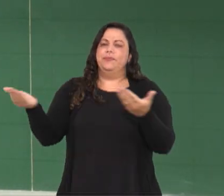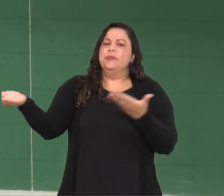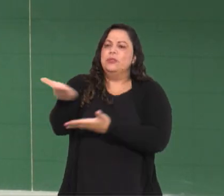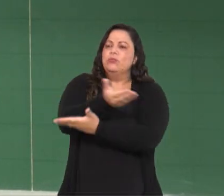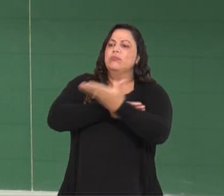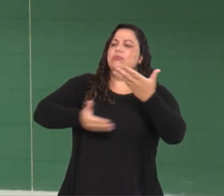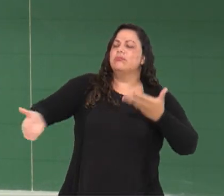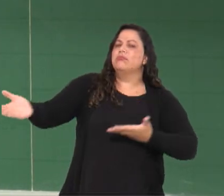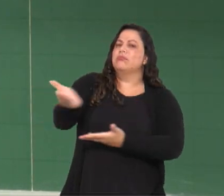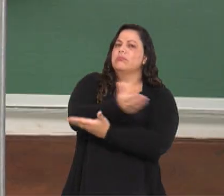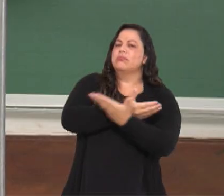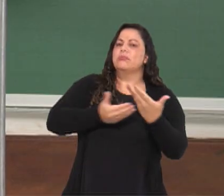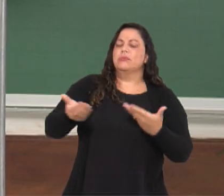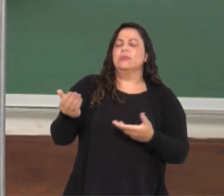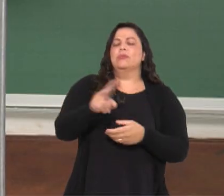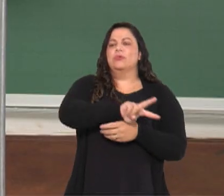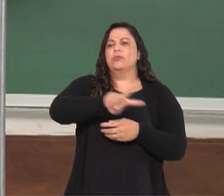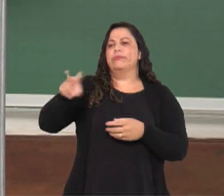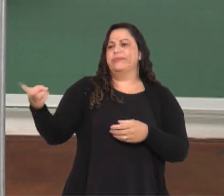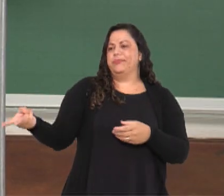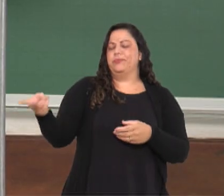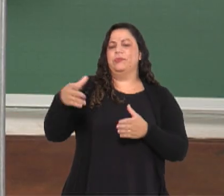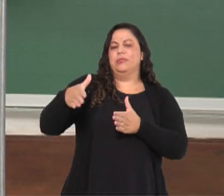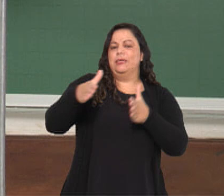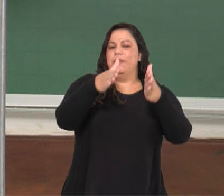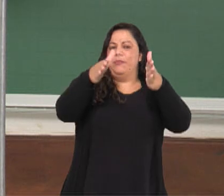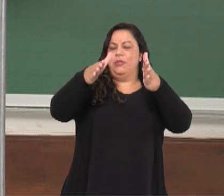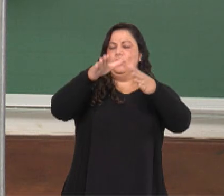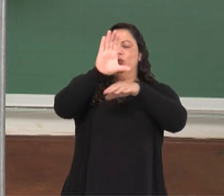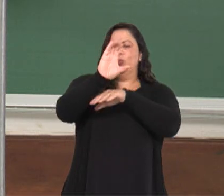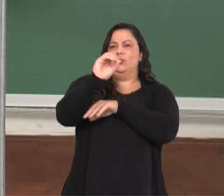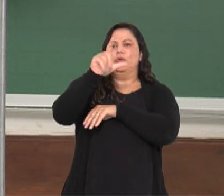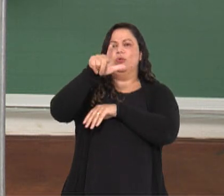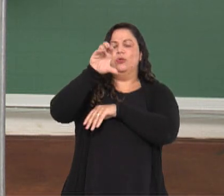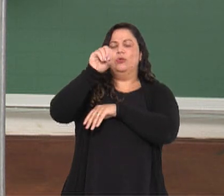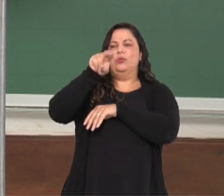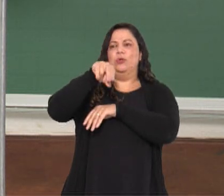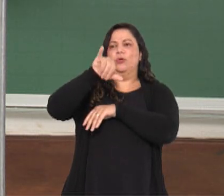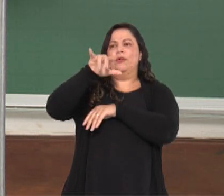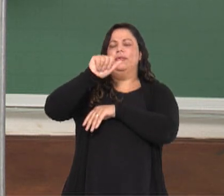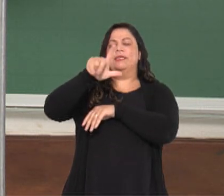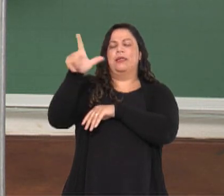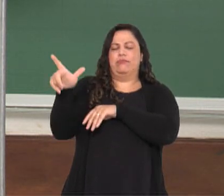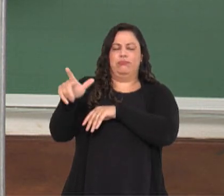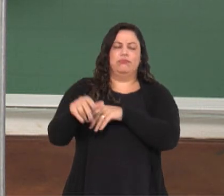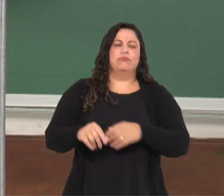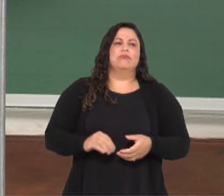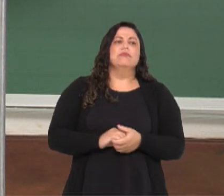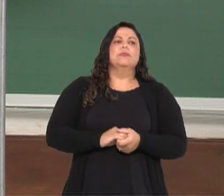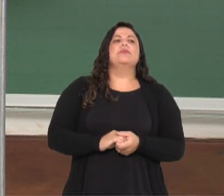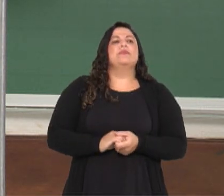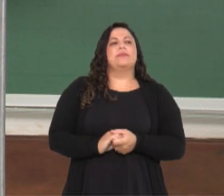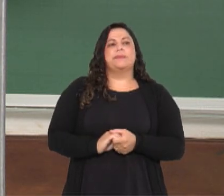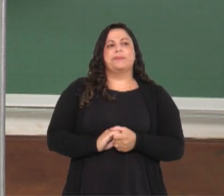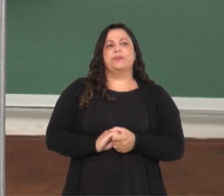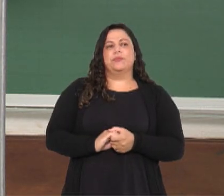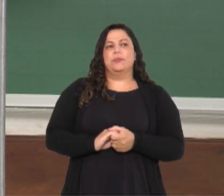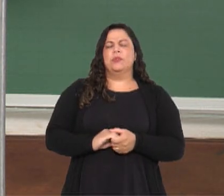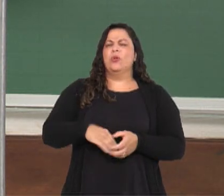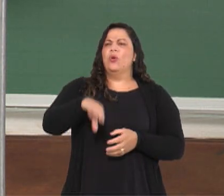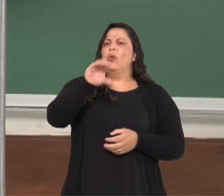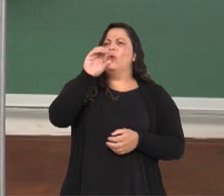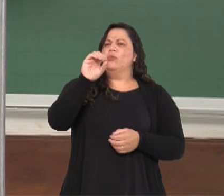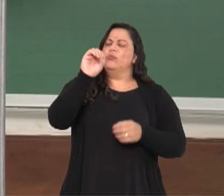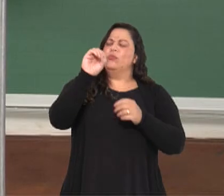duas regiões, os chamados caminhos coloniais. E no oeste, nessa época, nós ainda tínhamos no oeste lá